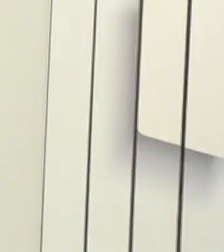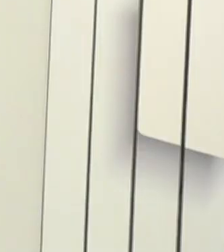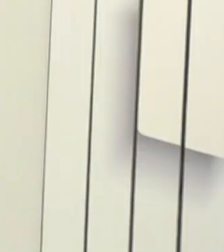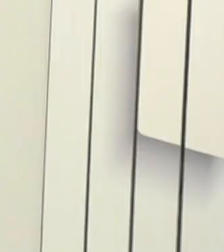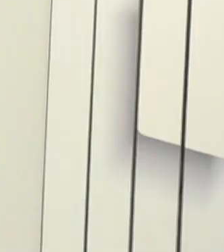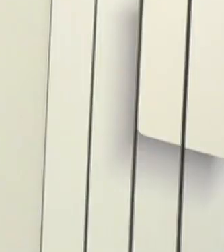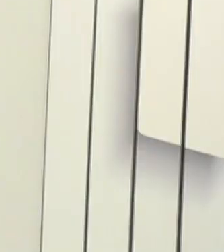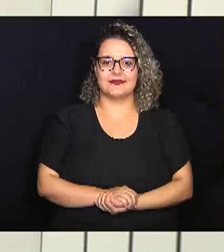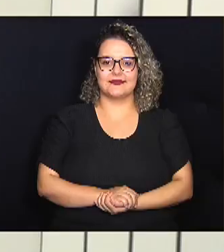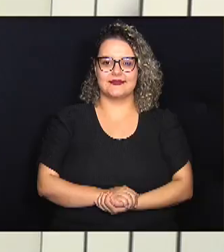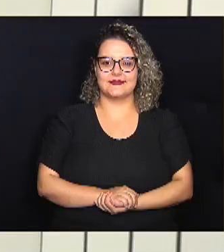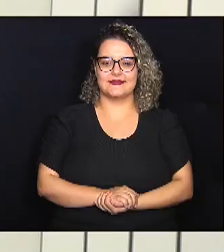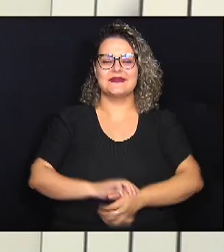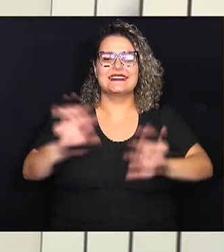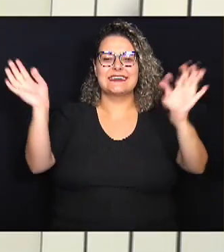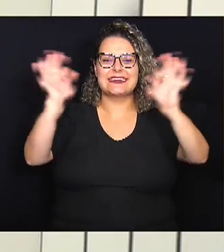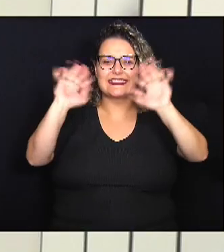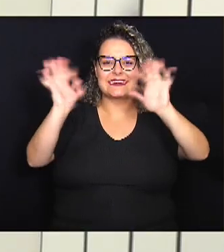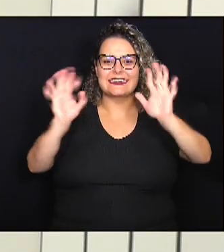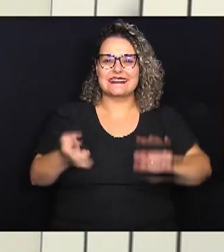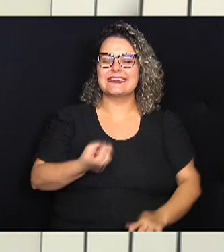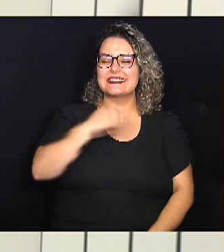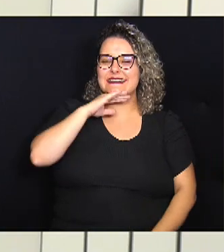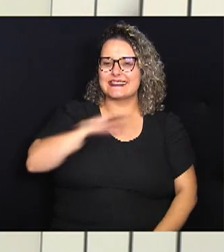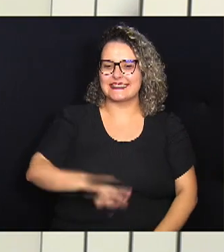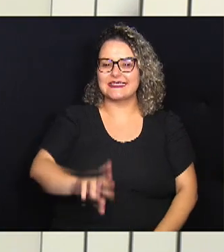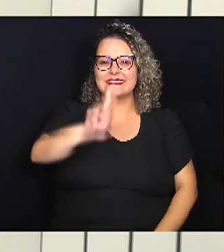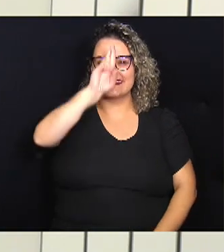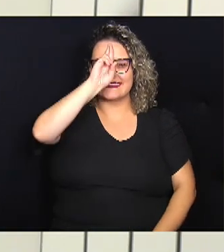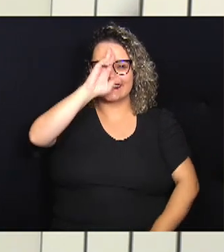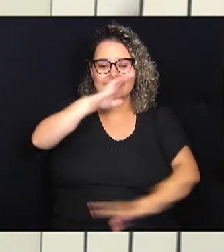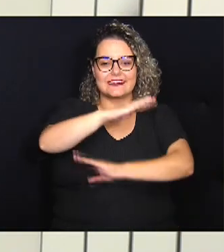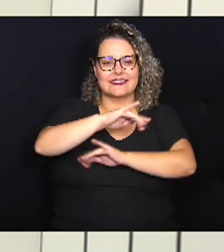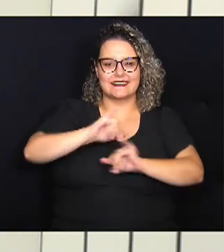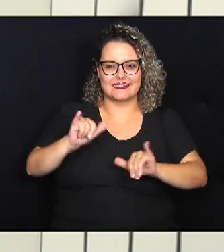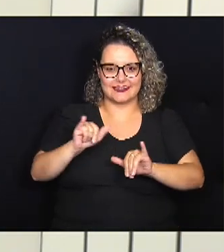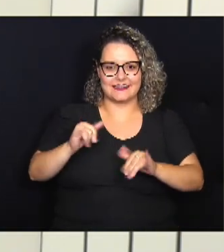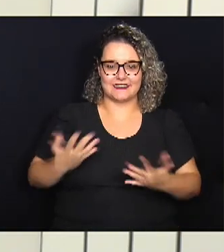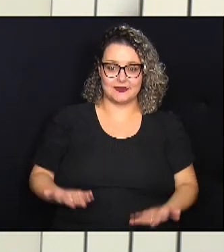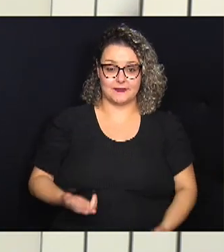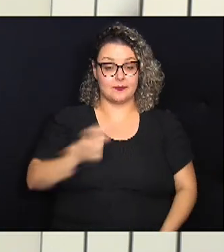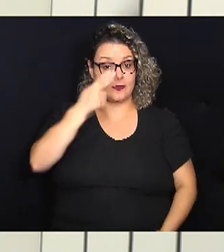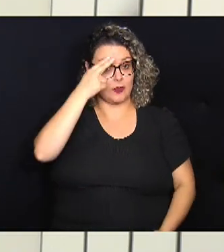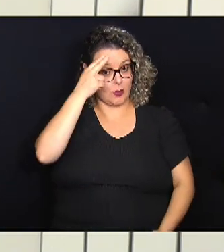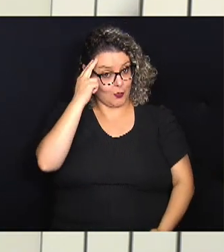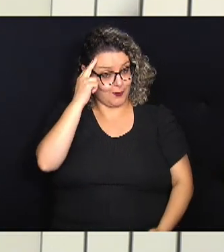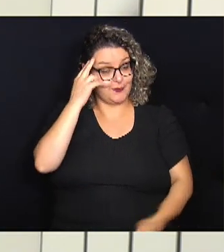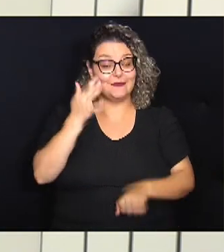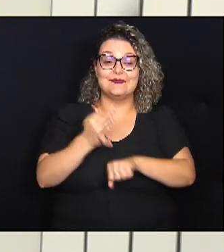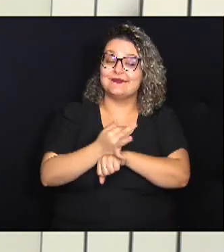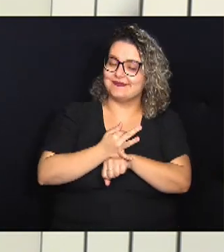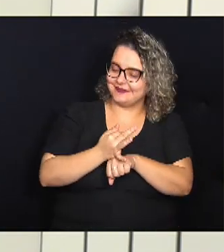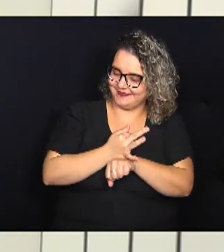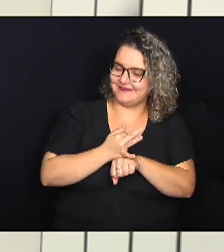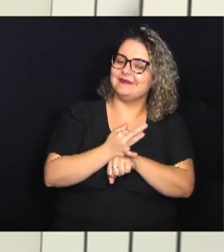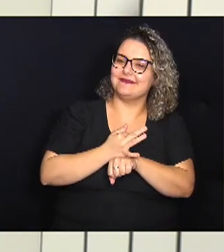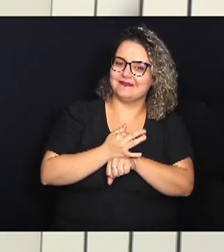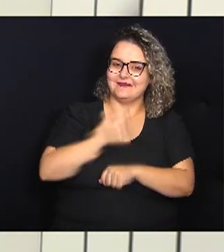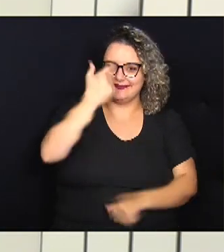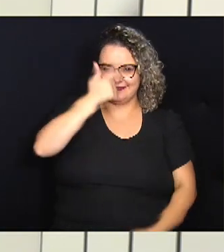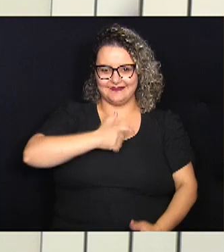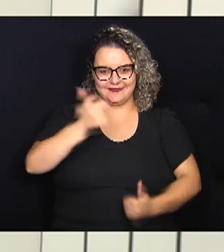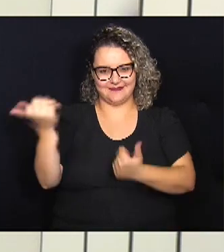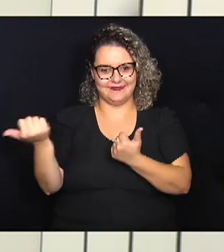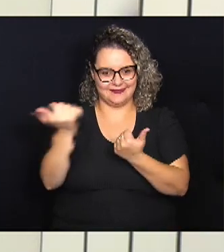Olá, boa tarde, meio-dia, o Câmara Notícia no ar. E como o Gabriel Castro está de férias, eu ficarei com